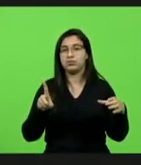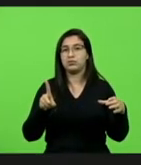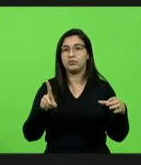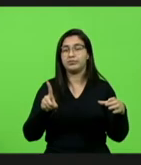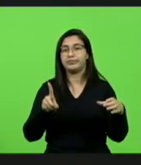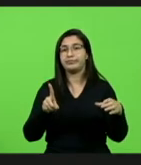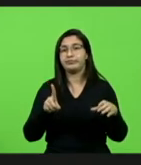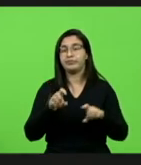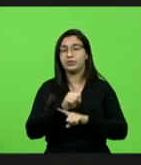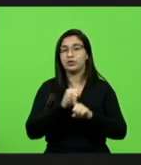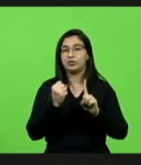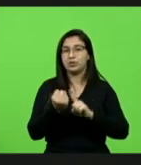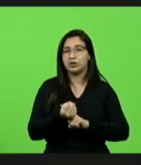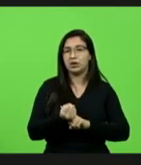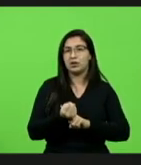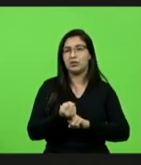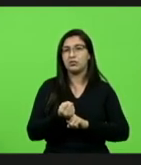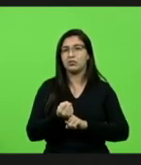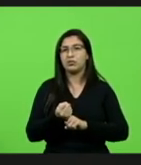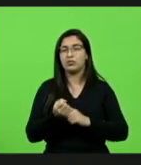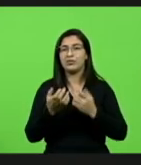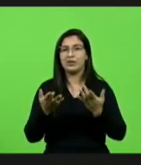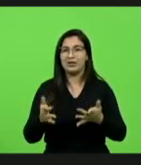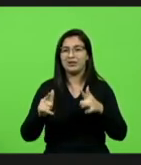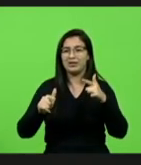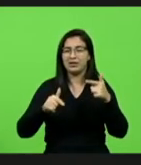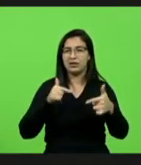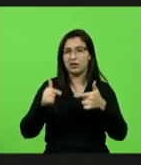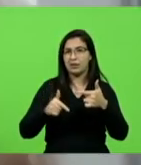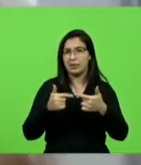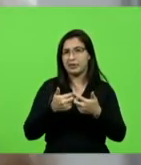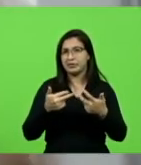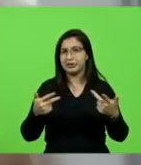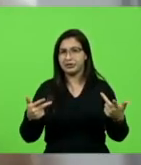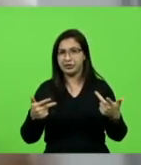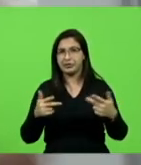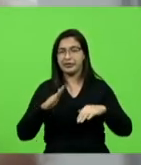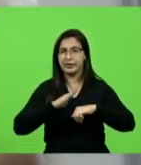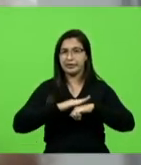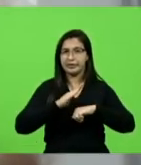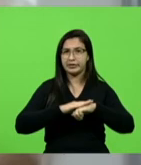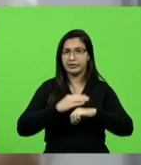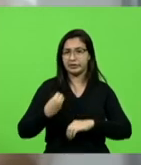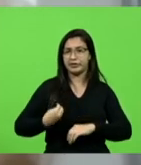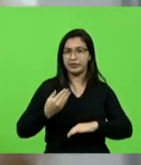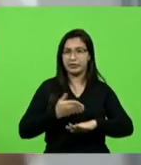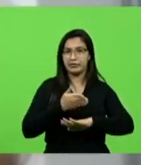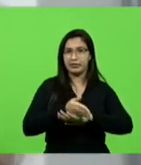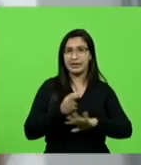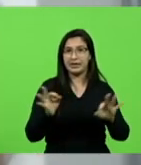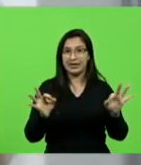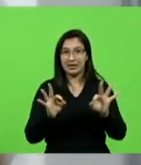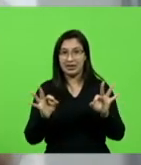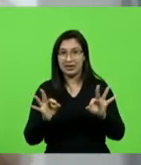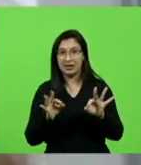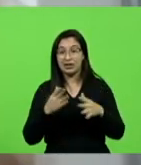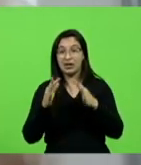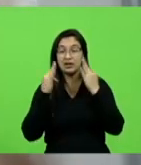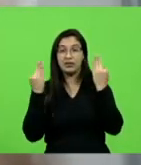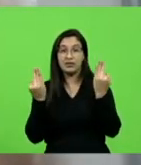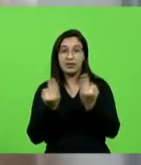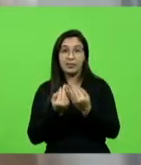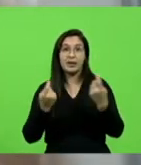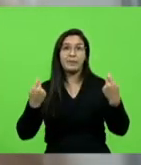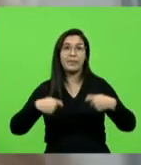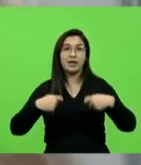com as atividades não presenciais, onde a família passou a ser inserida no processo educacional dos filhos